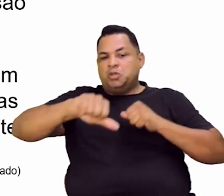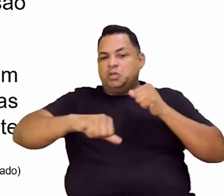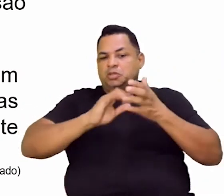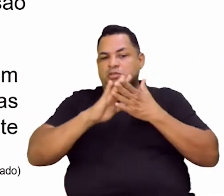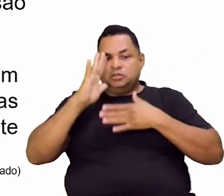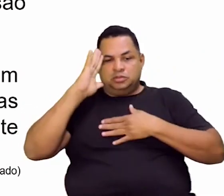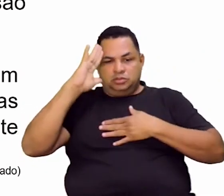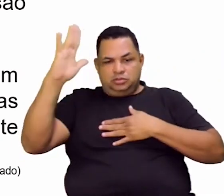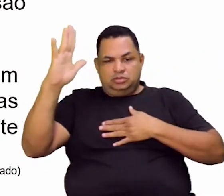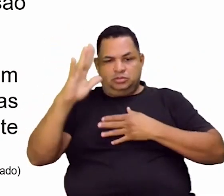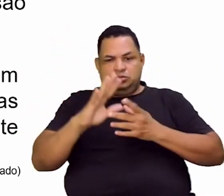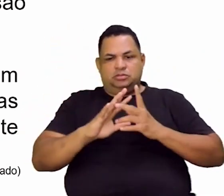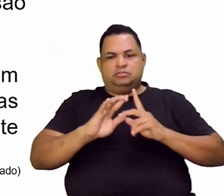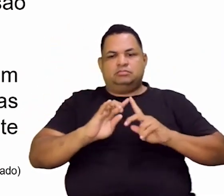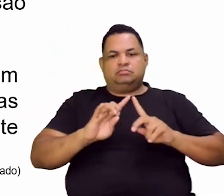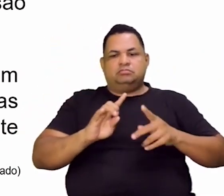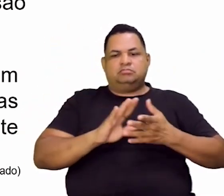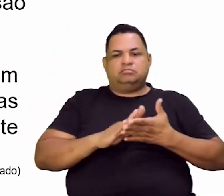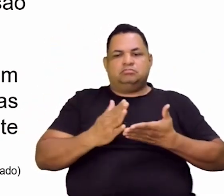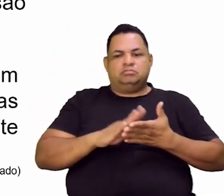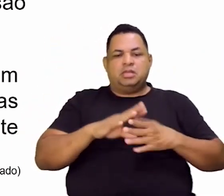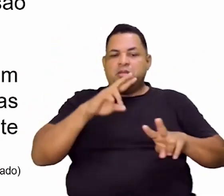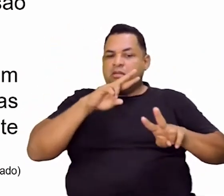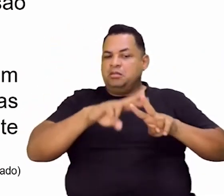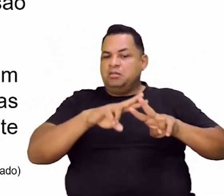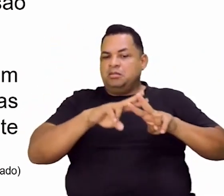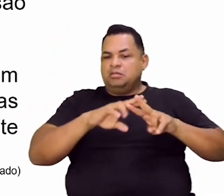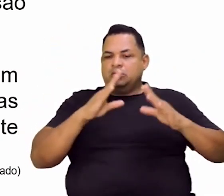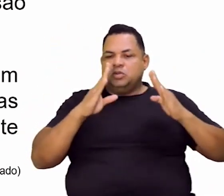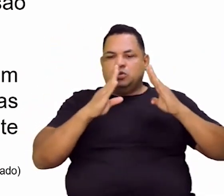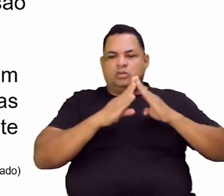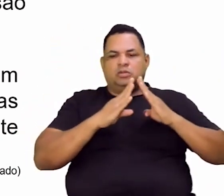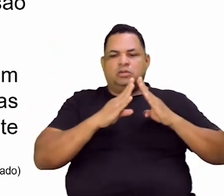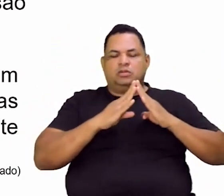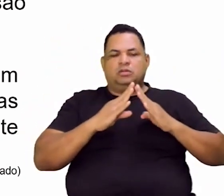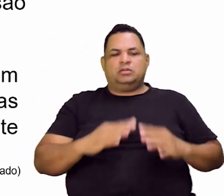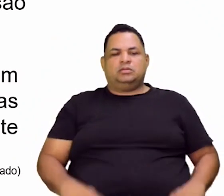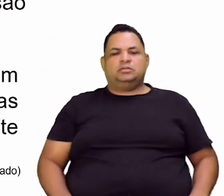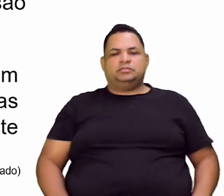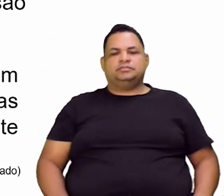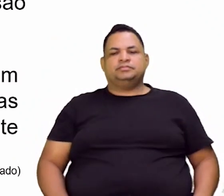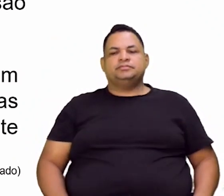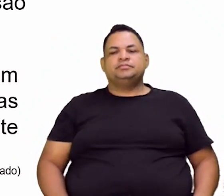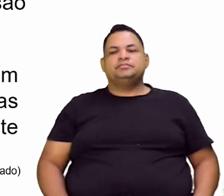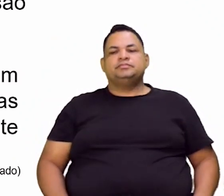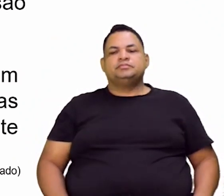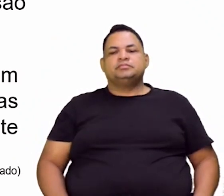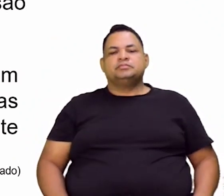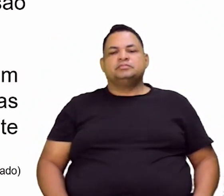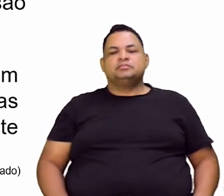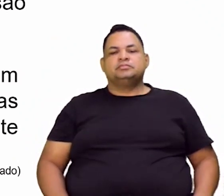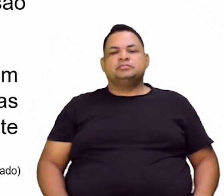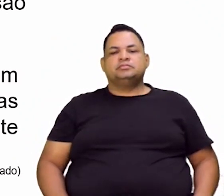isso? Tampouco teria sido recolhida a prisão domiciliar. Então ele apareceu com